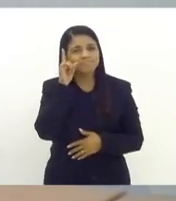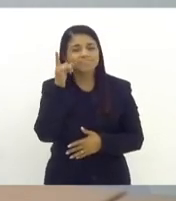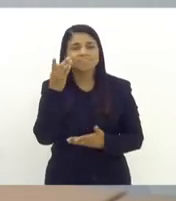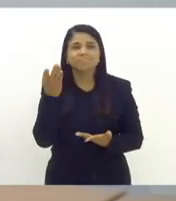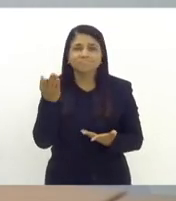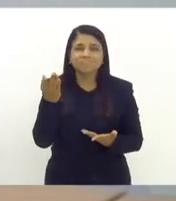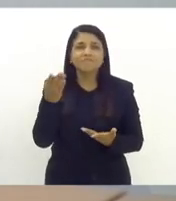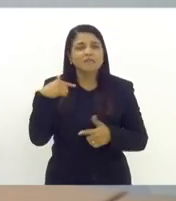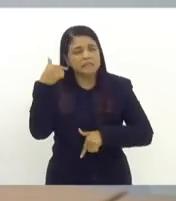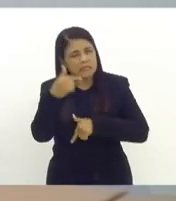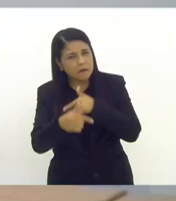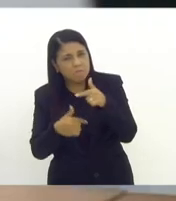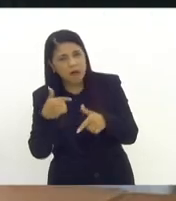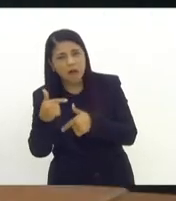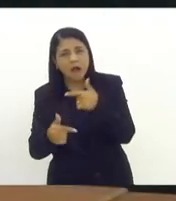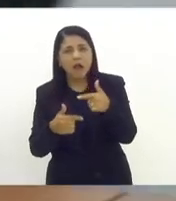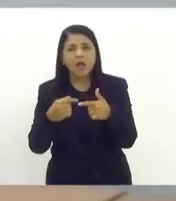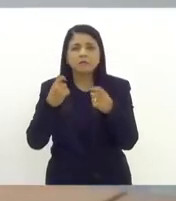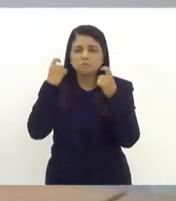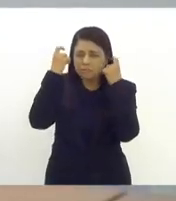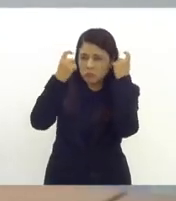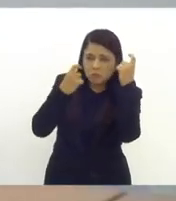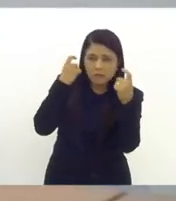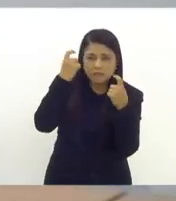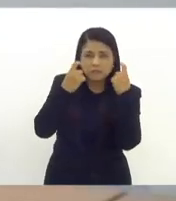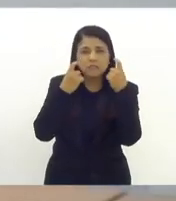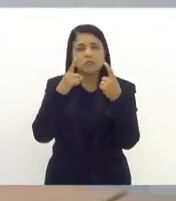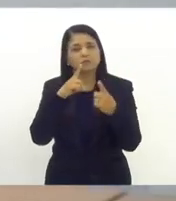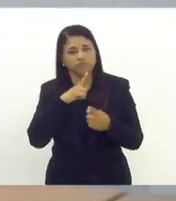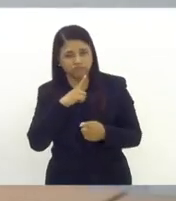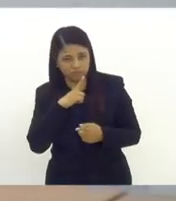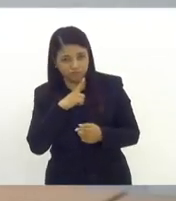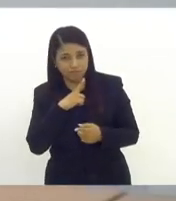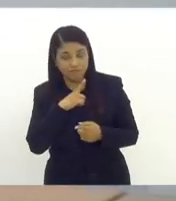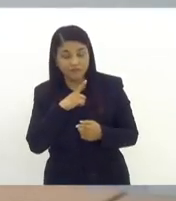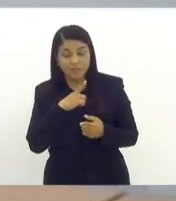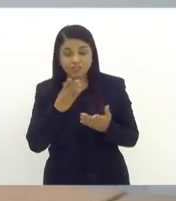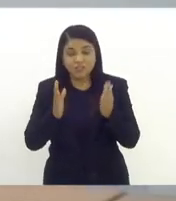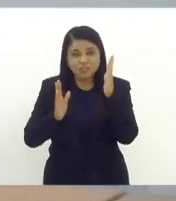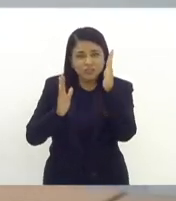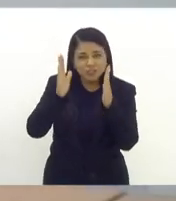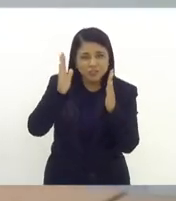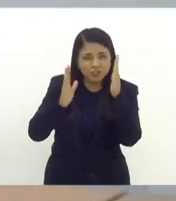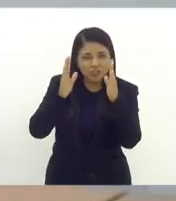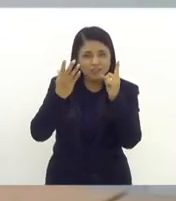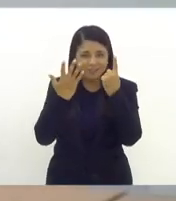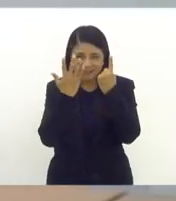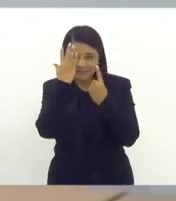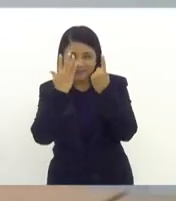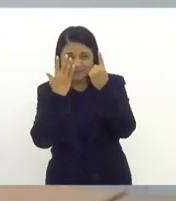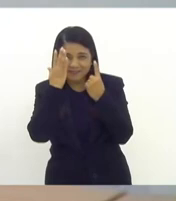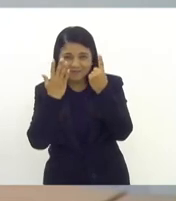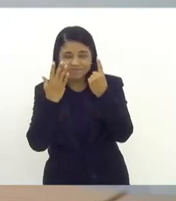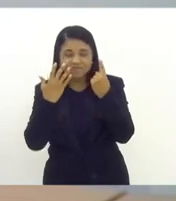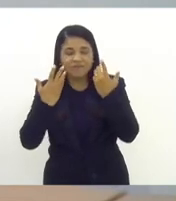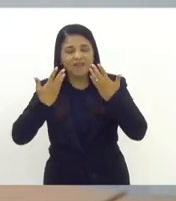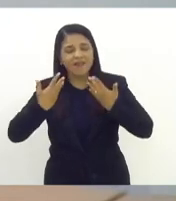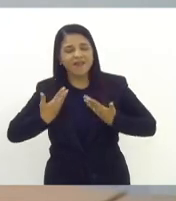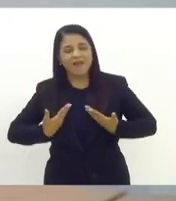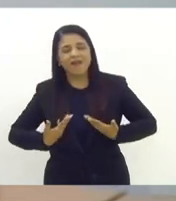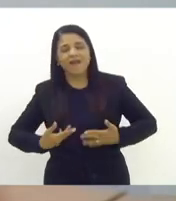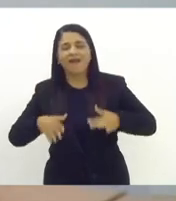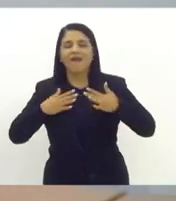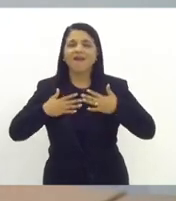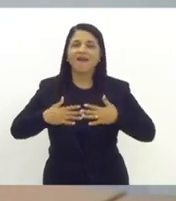com muito trabalho com muitas preocupações e chega nesse período esse pessoas né relaxam-se